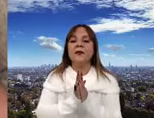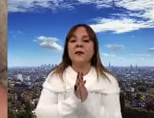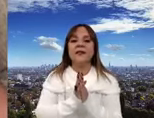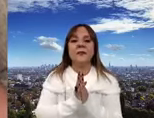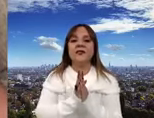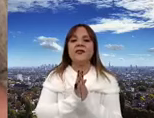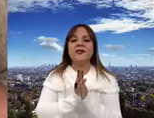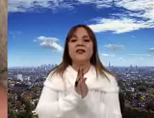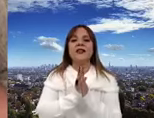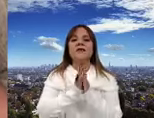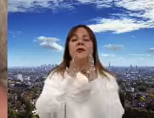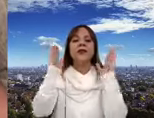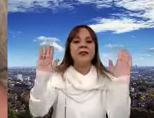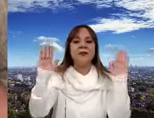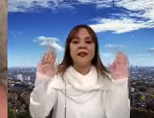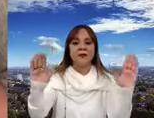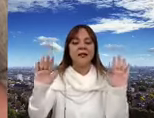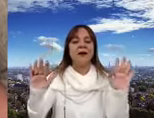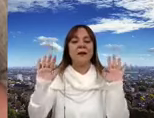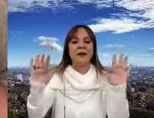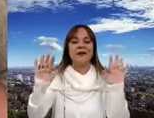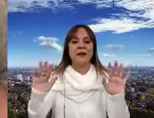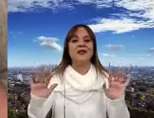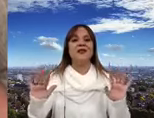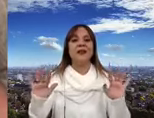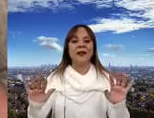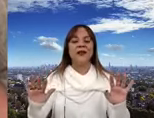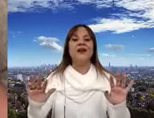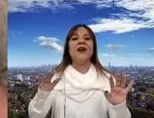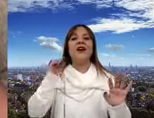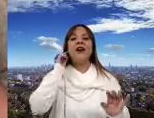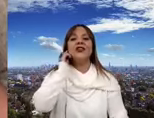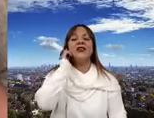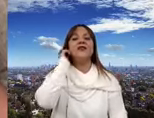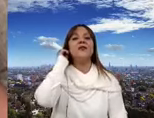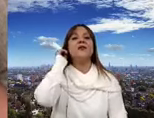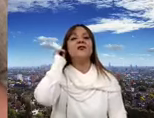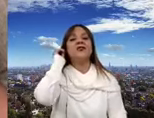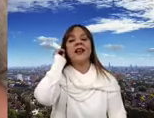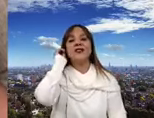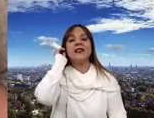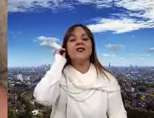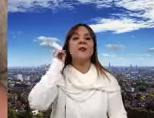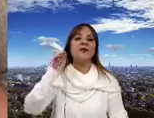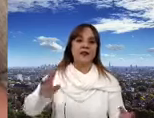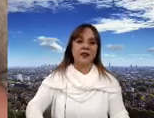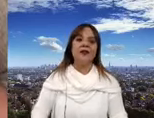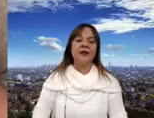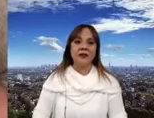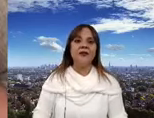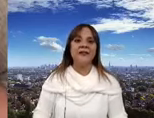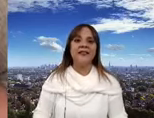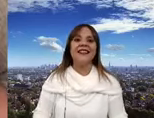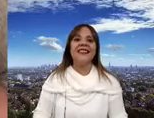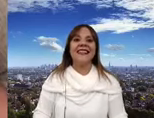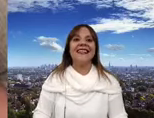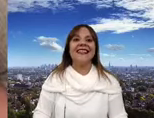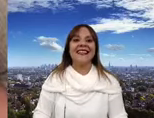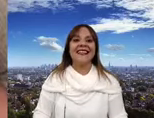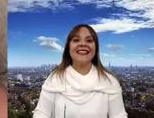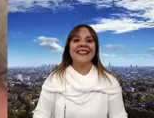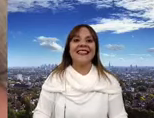de vocês. Muitas bênçãos para essa união. Ó, Jefferson, muito sucesso aí na sua profissão, viu? Obrigado a